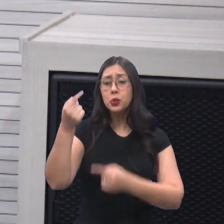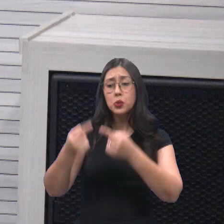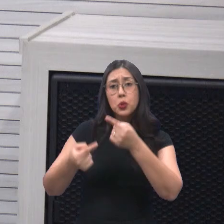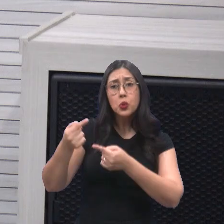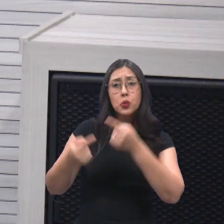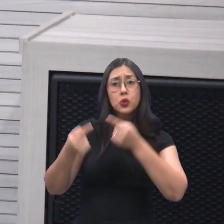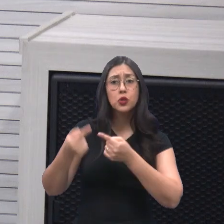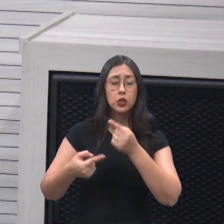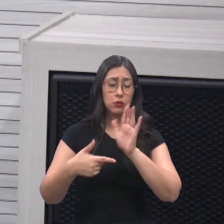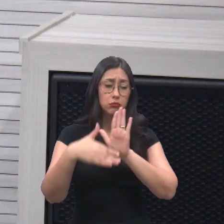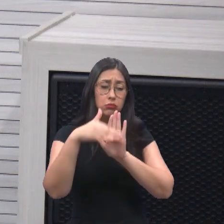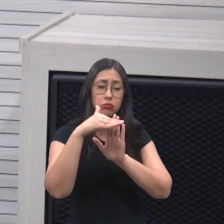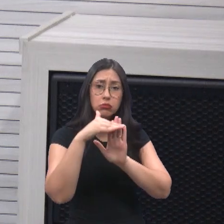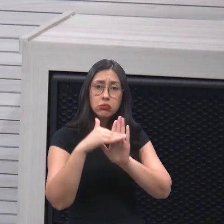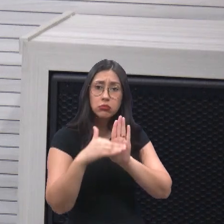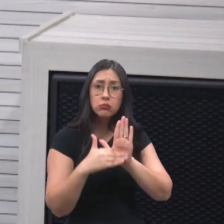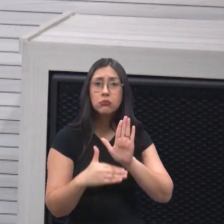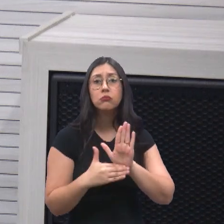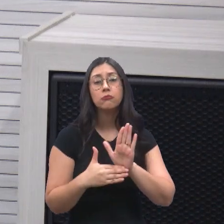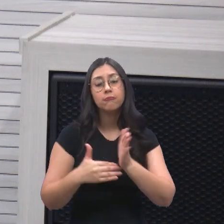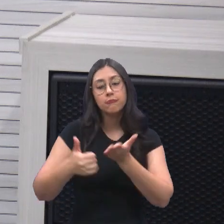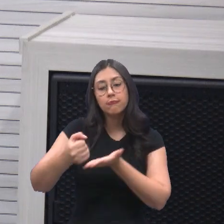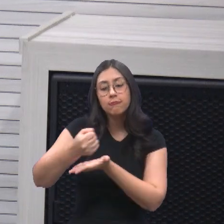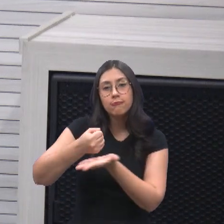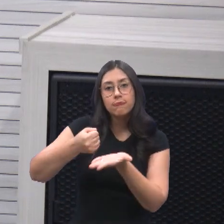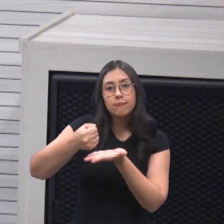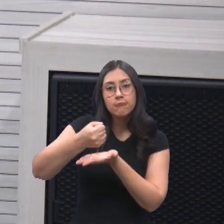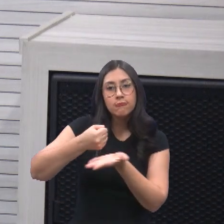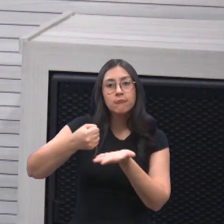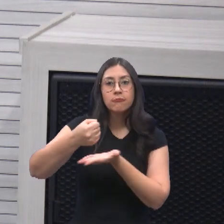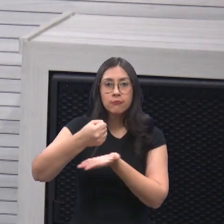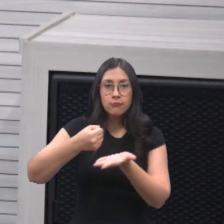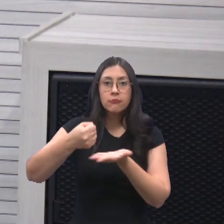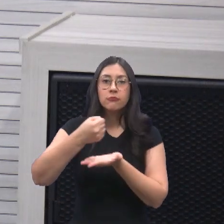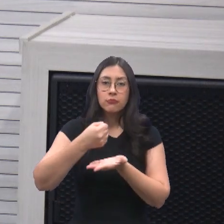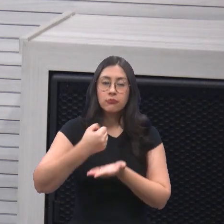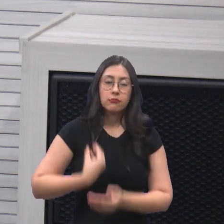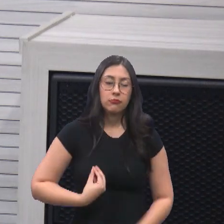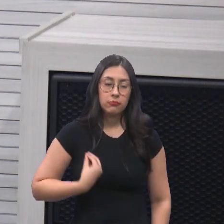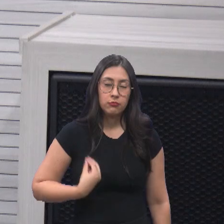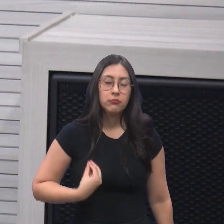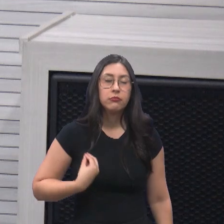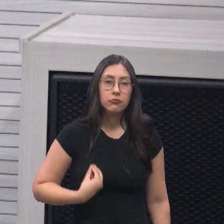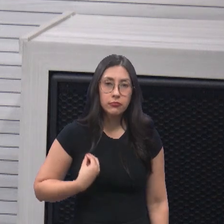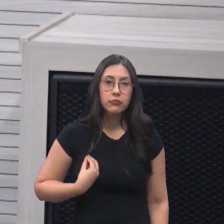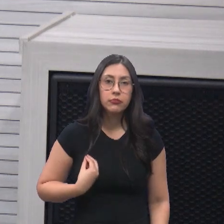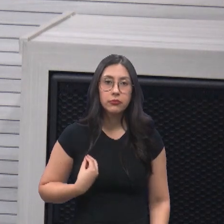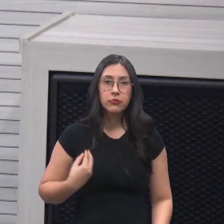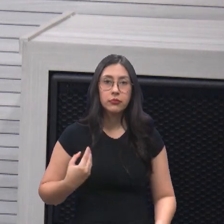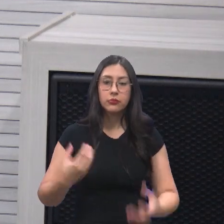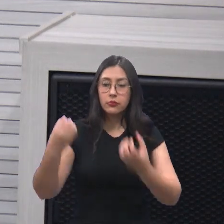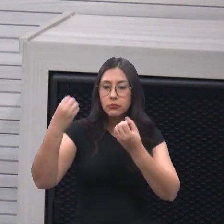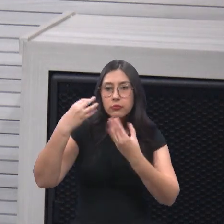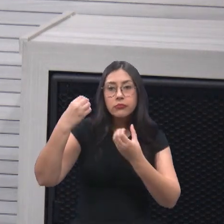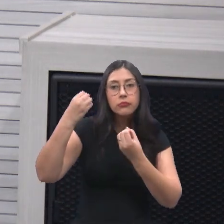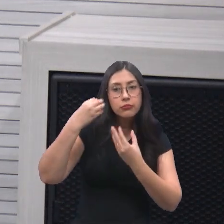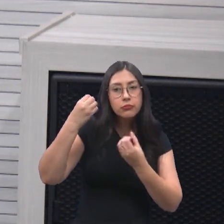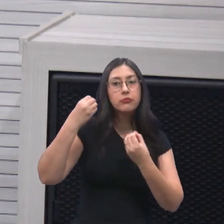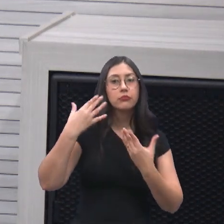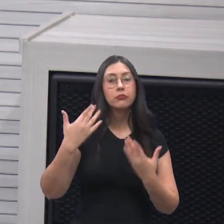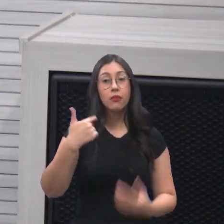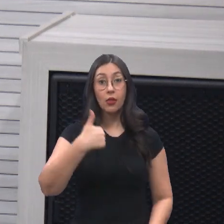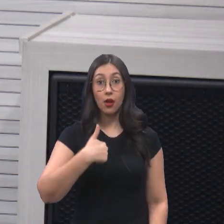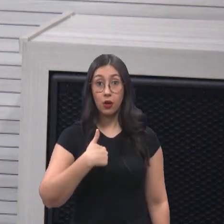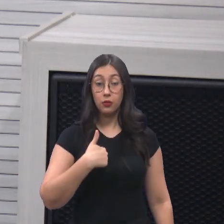regem os princípios basilares que nós vivemos, que nós fomos formados, somos educados. E como